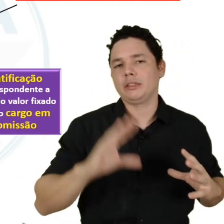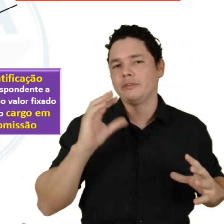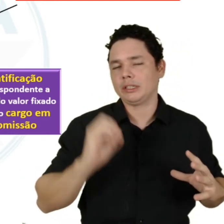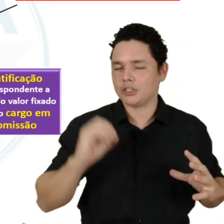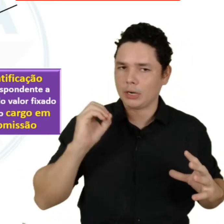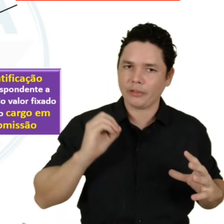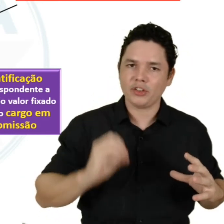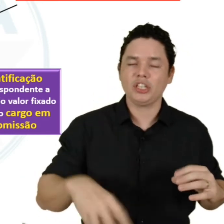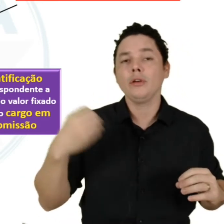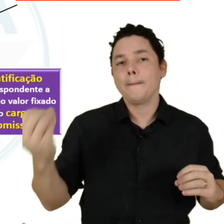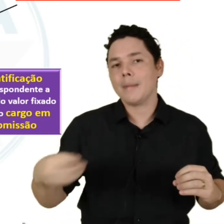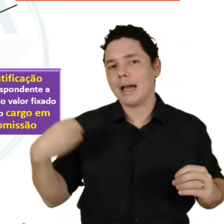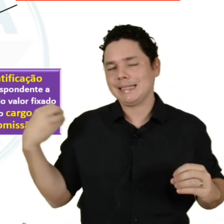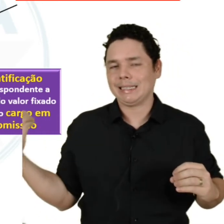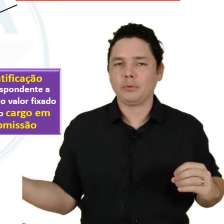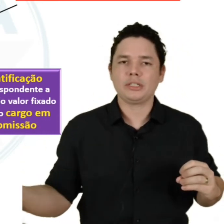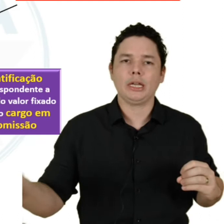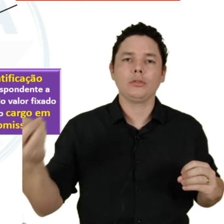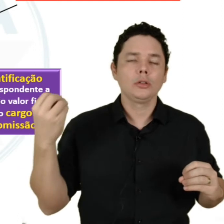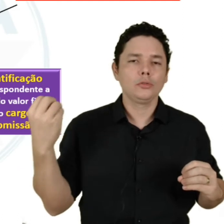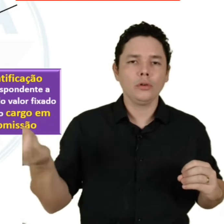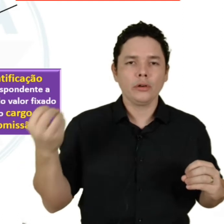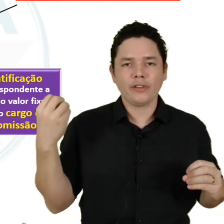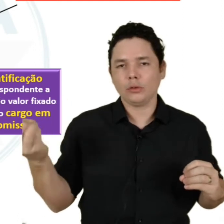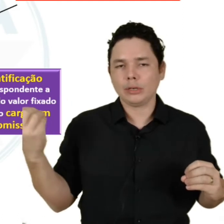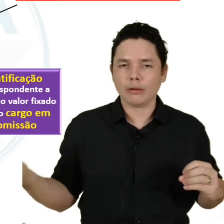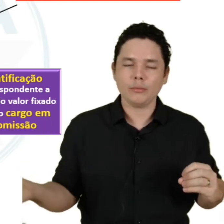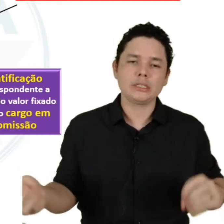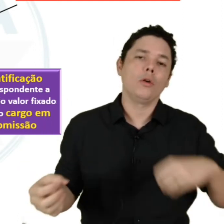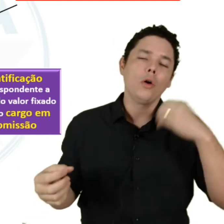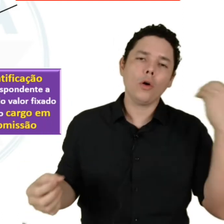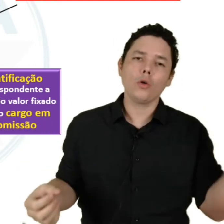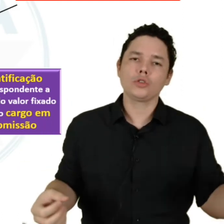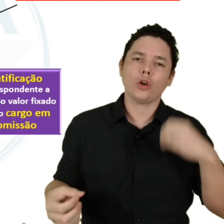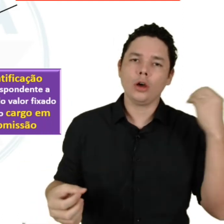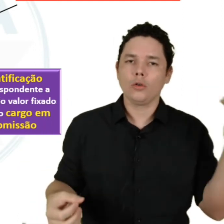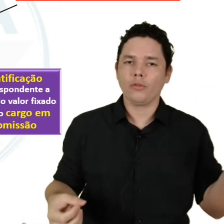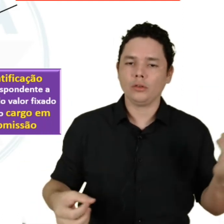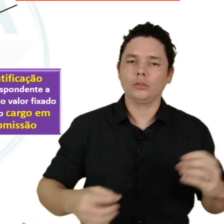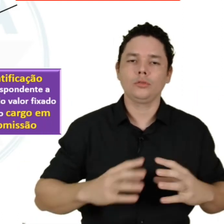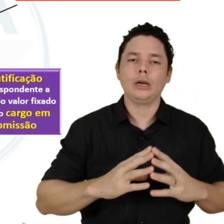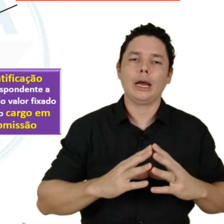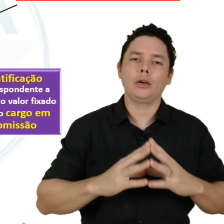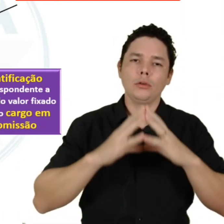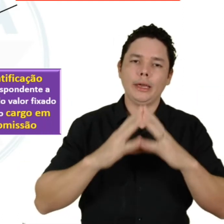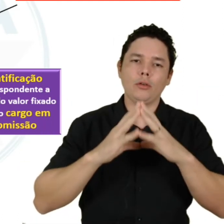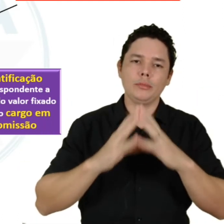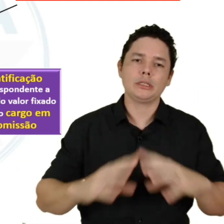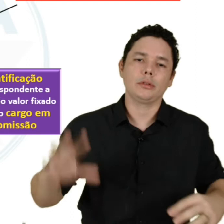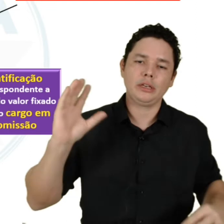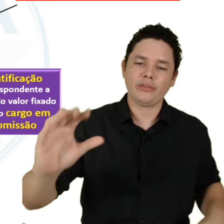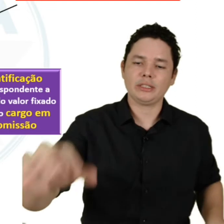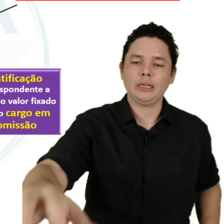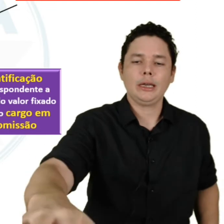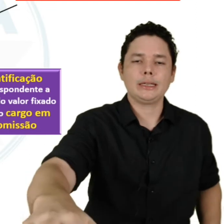cargo, vencimentos e vantagens do cargo efetivo, mais 70% do valor do cargo em comissão, ou só o valor do cargo em